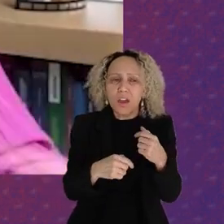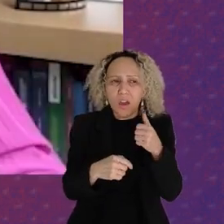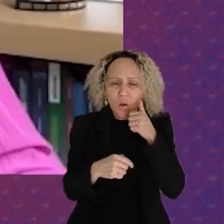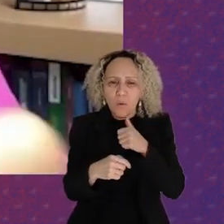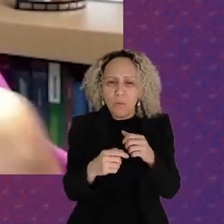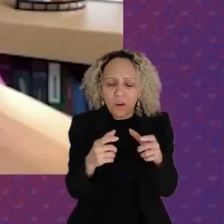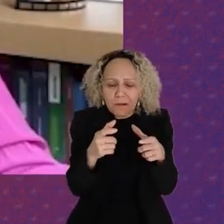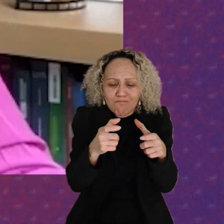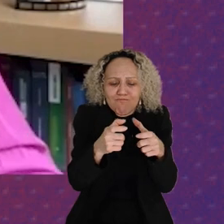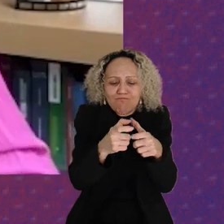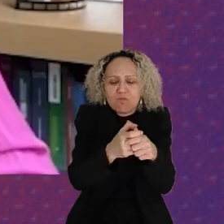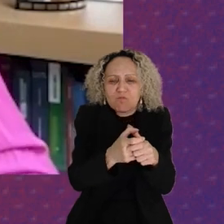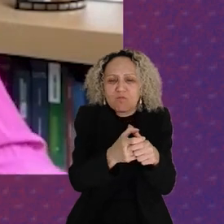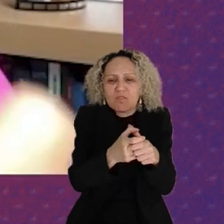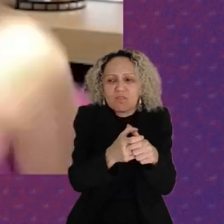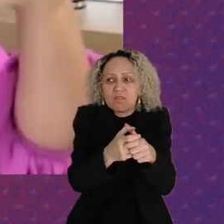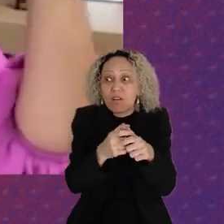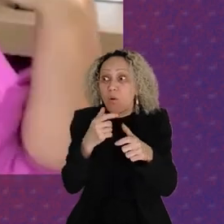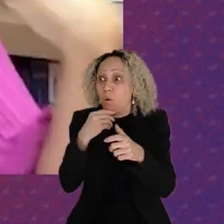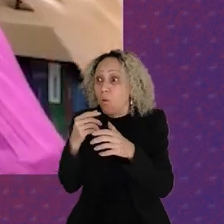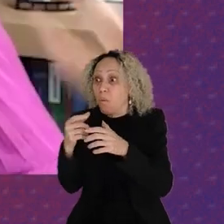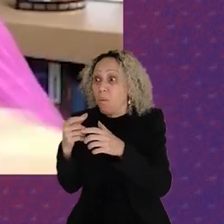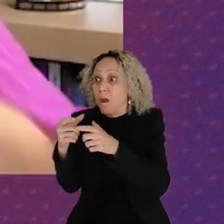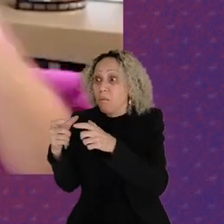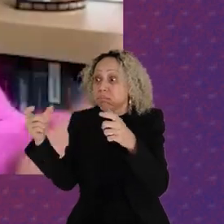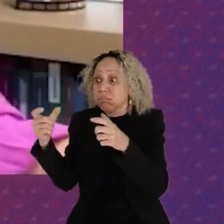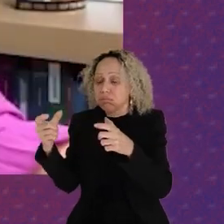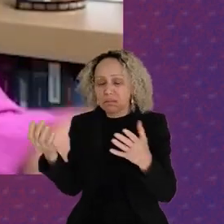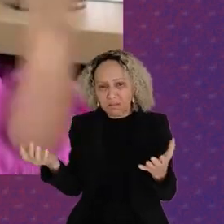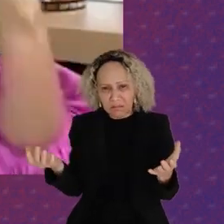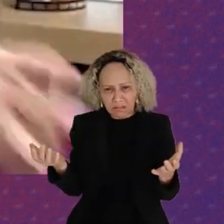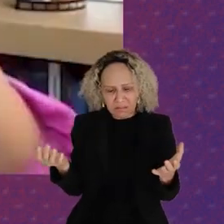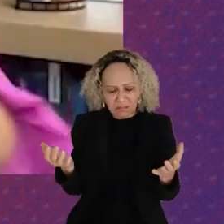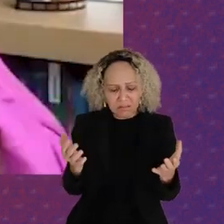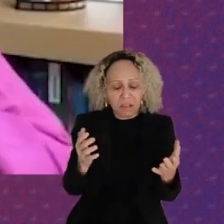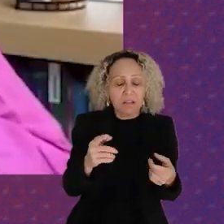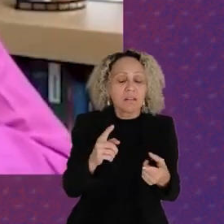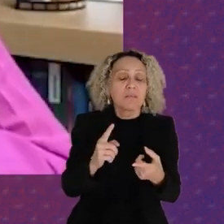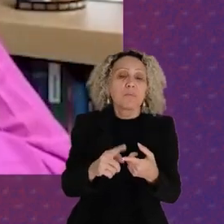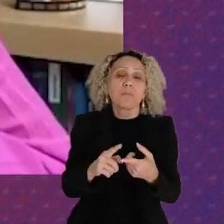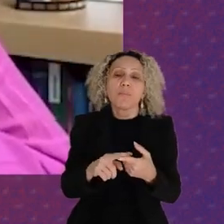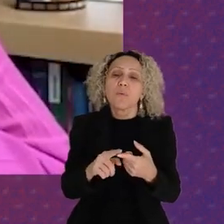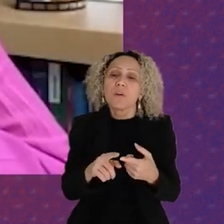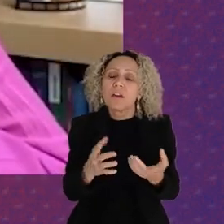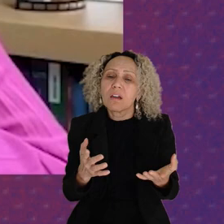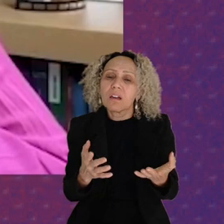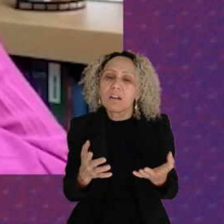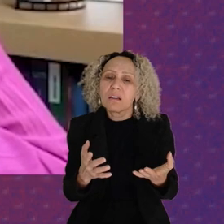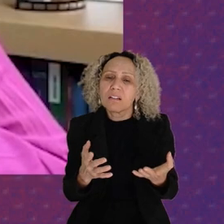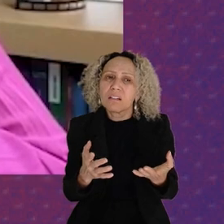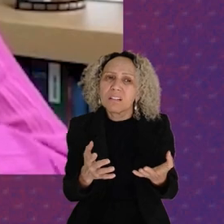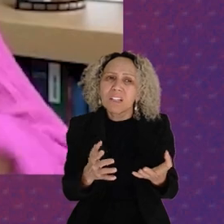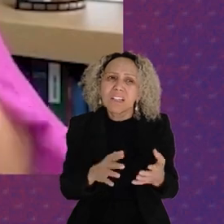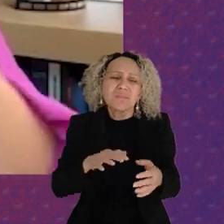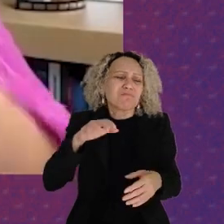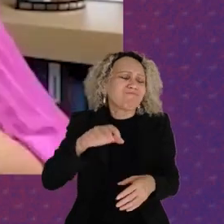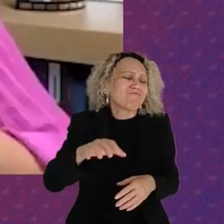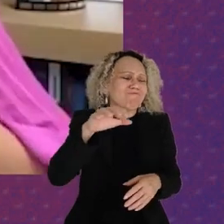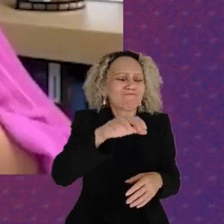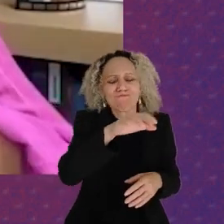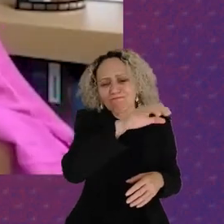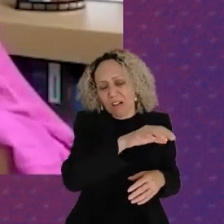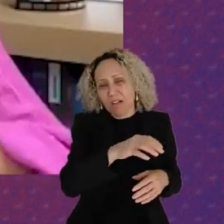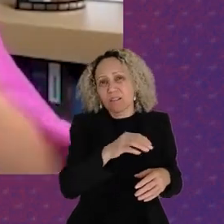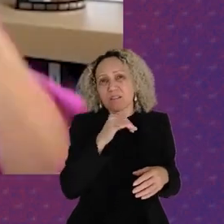crescente número de mulheres parlamentares nas diversas esferas sofrendo casos de violência política de gênero. Então, não